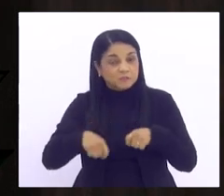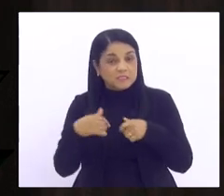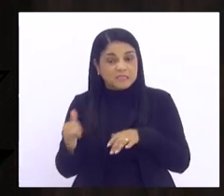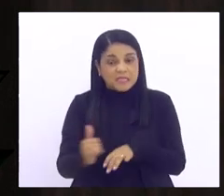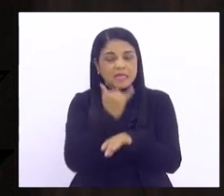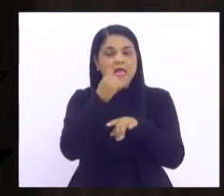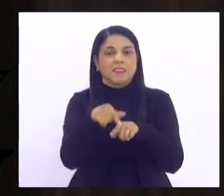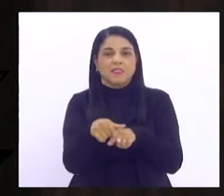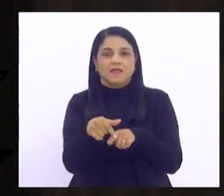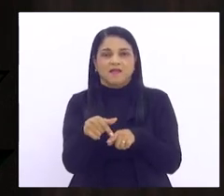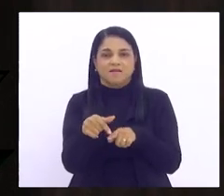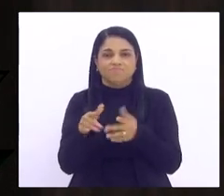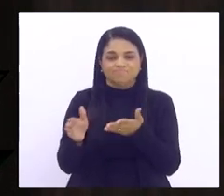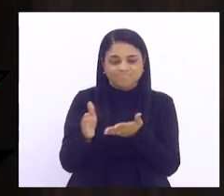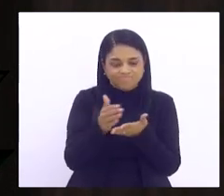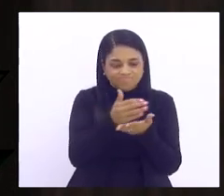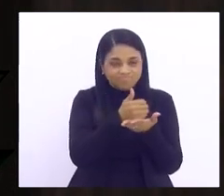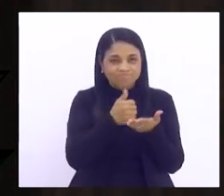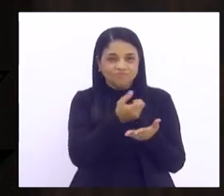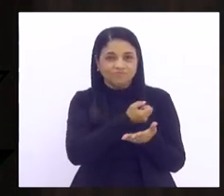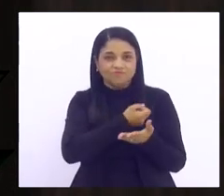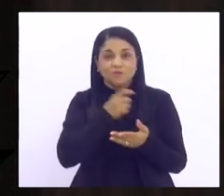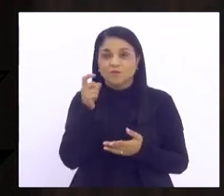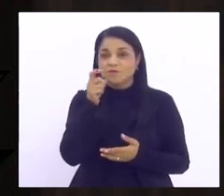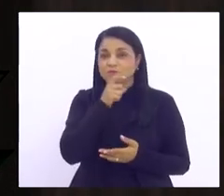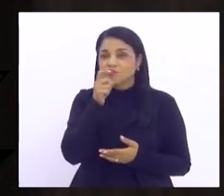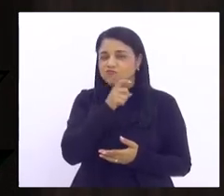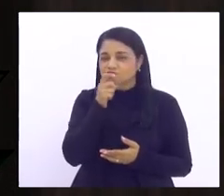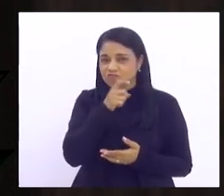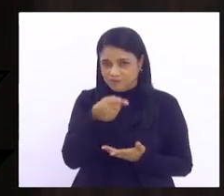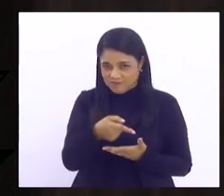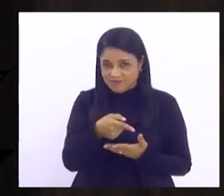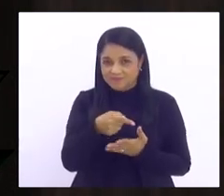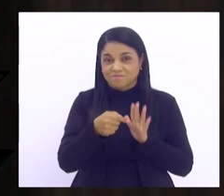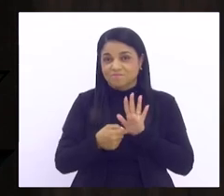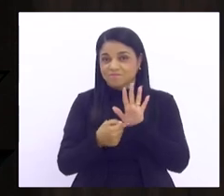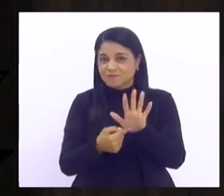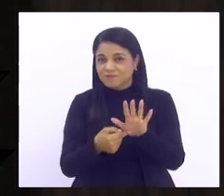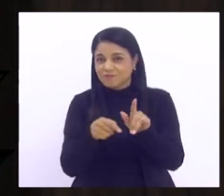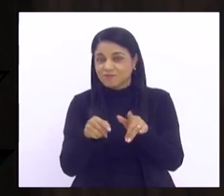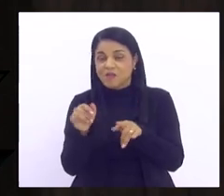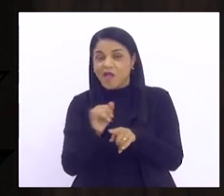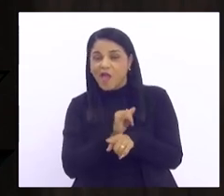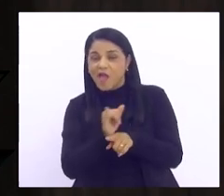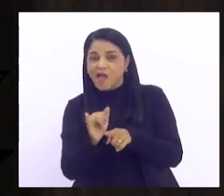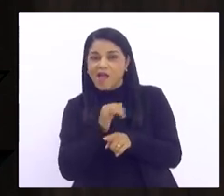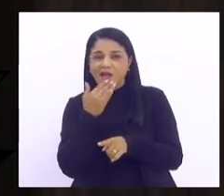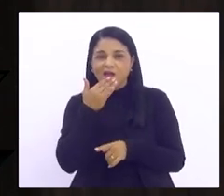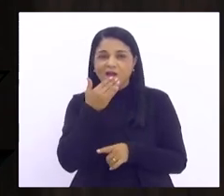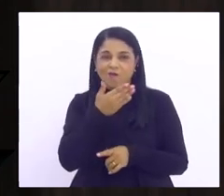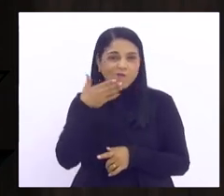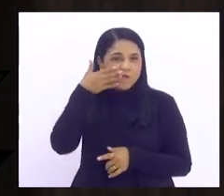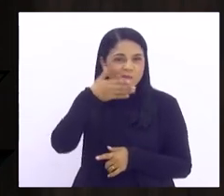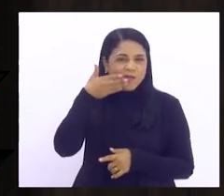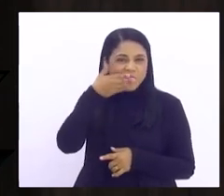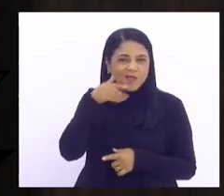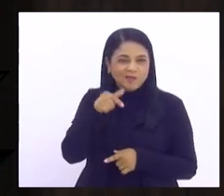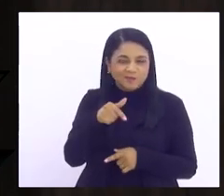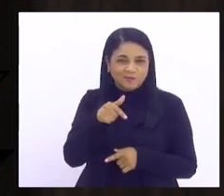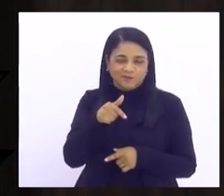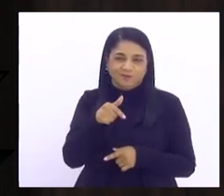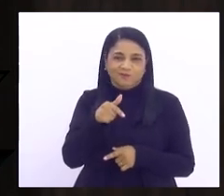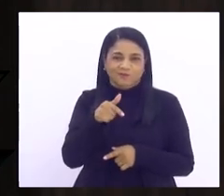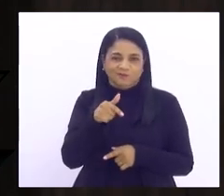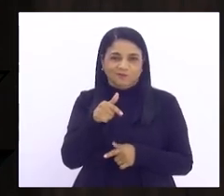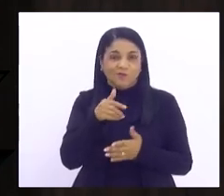incautos levando a mentira dos números, levando a mentira dos argumentos, inclusive. Porque qualquer argumento